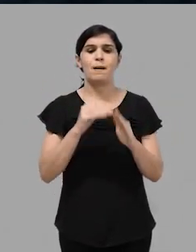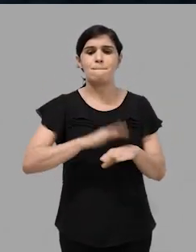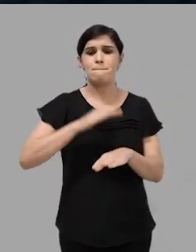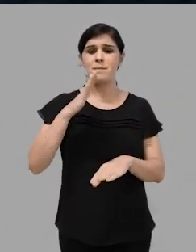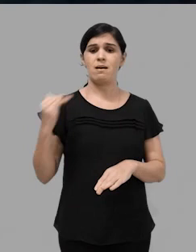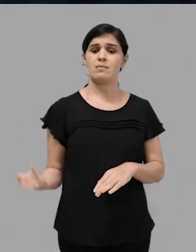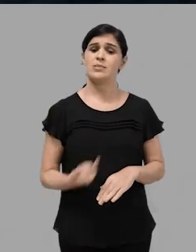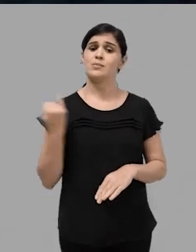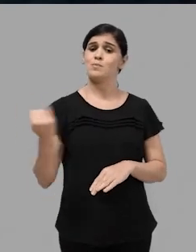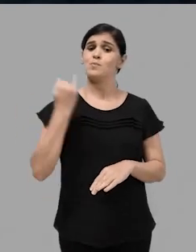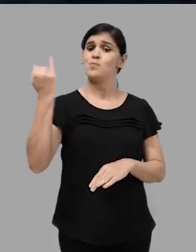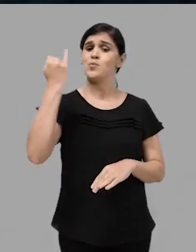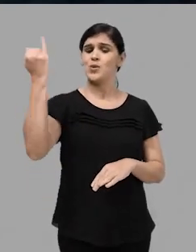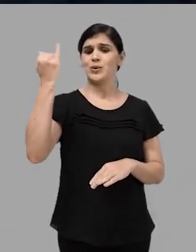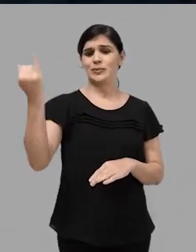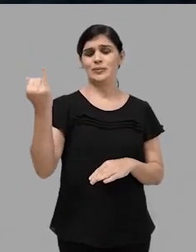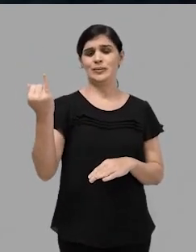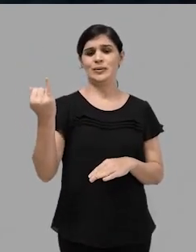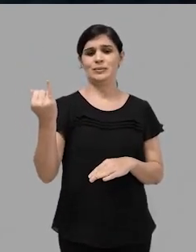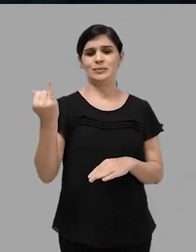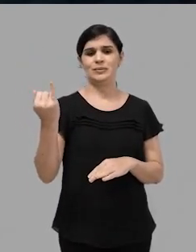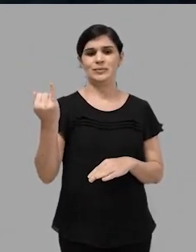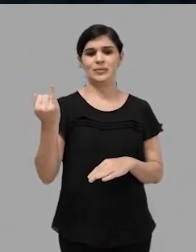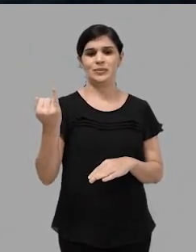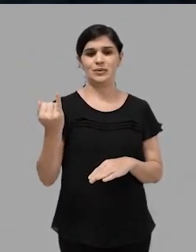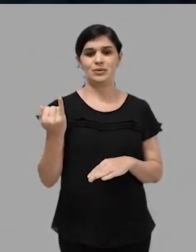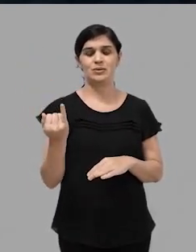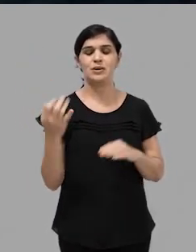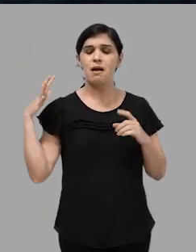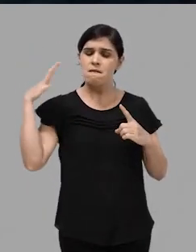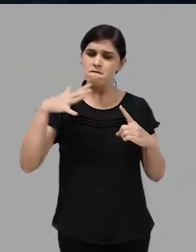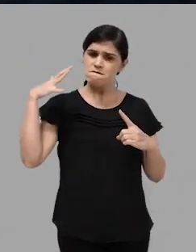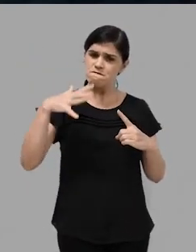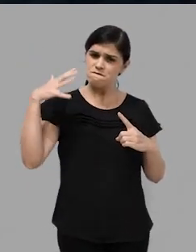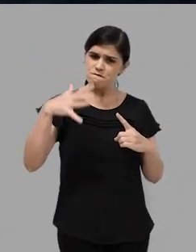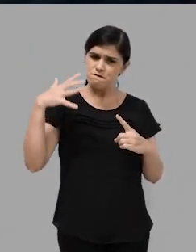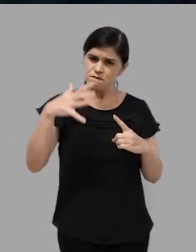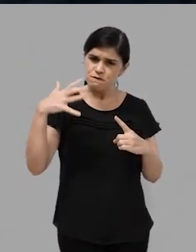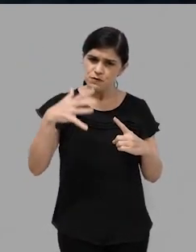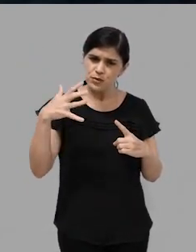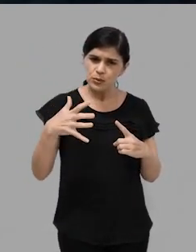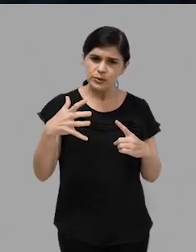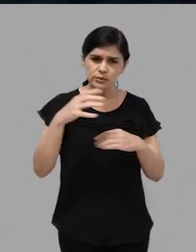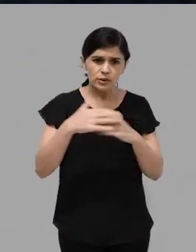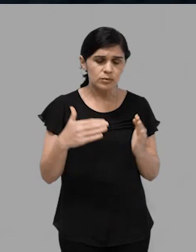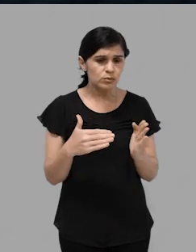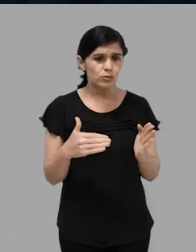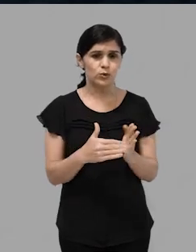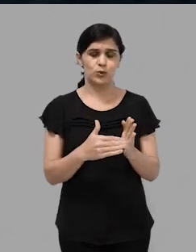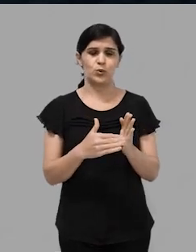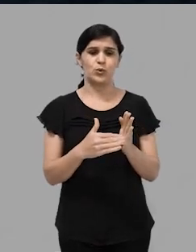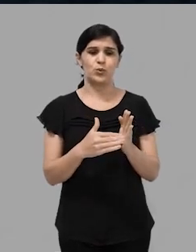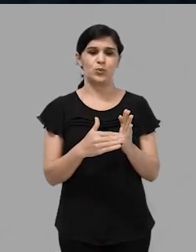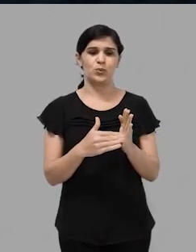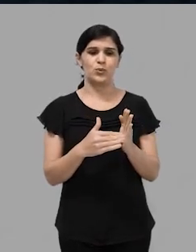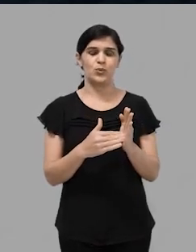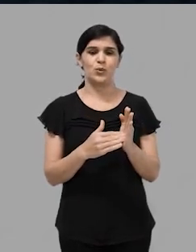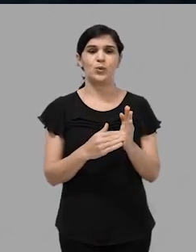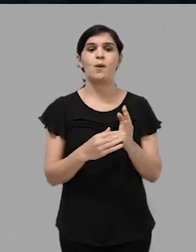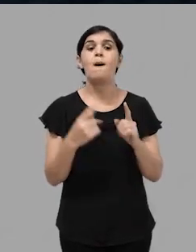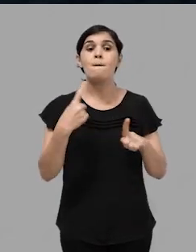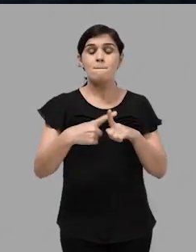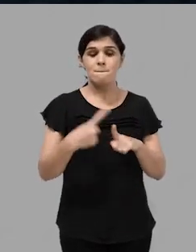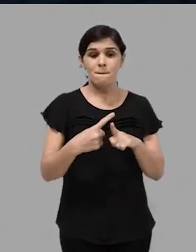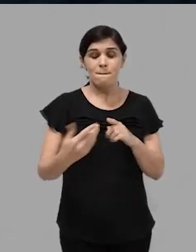vai influenciar nas produções? Claro que sim. Por quê? Porque esse sistema de vassalagem, de servidão,